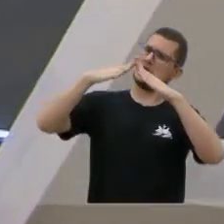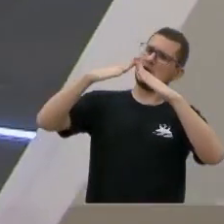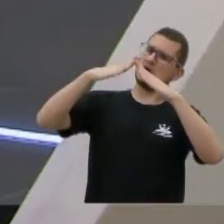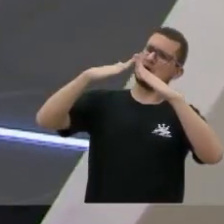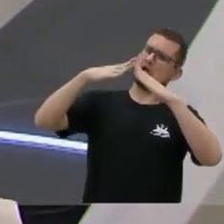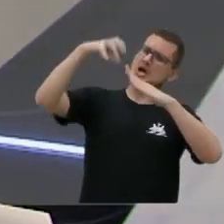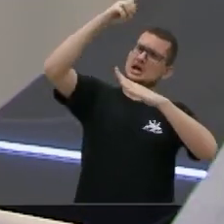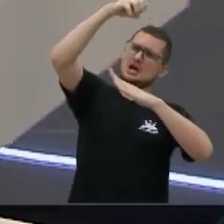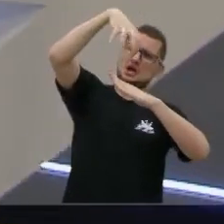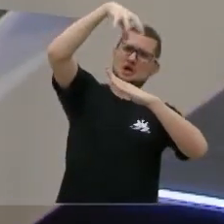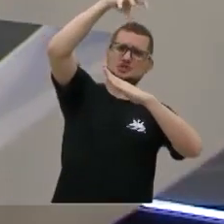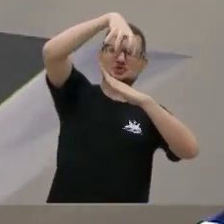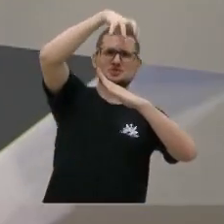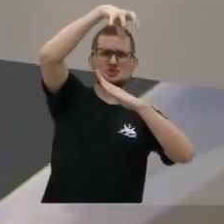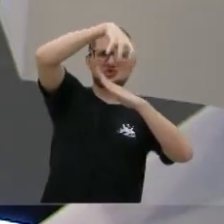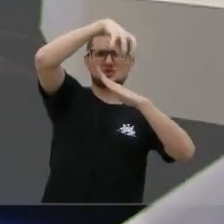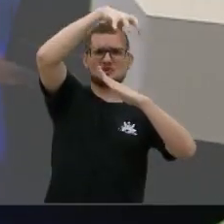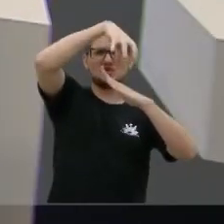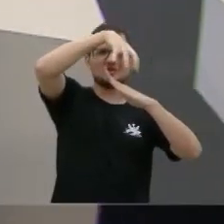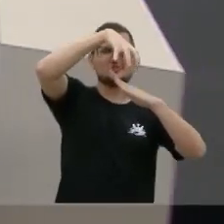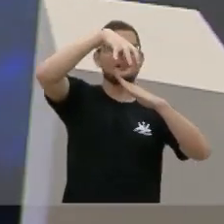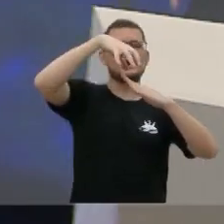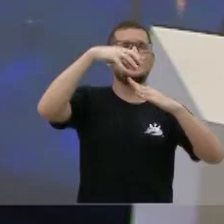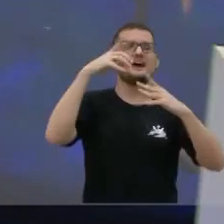é cantiga de